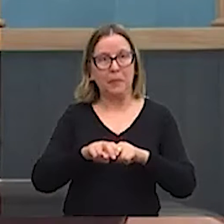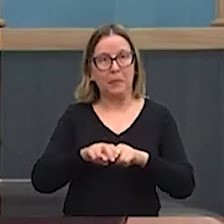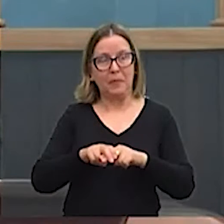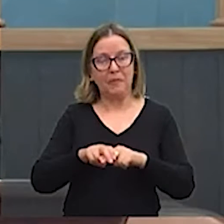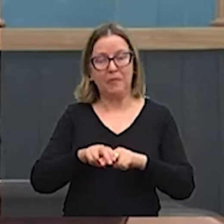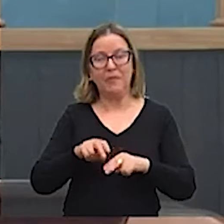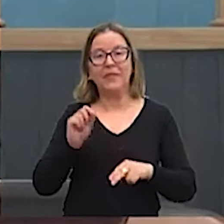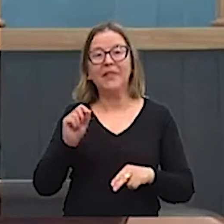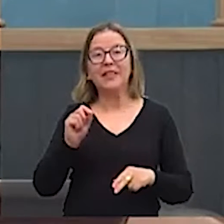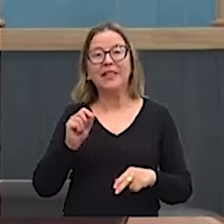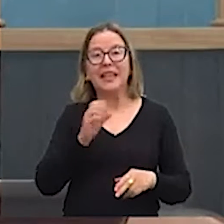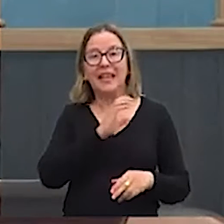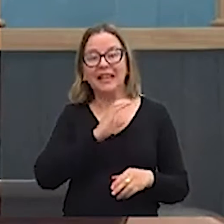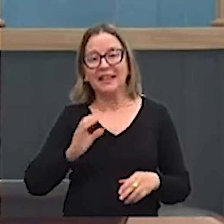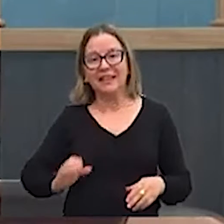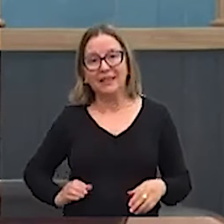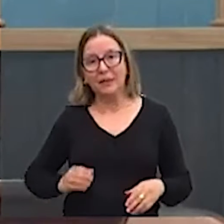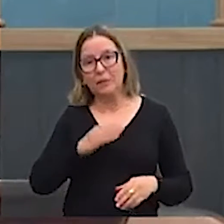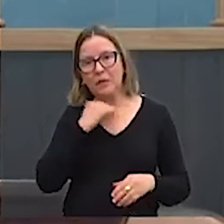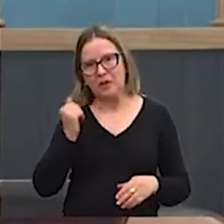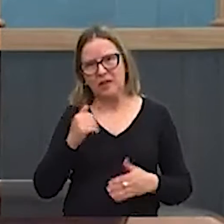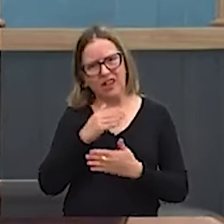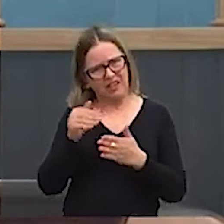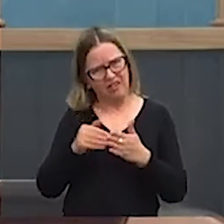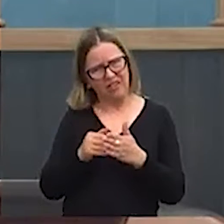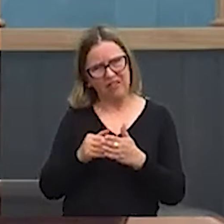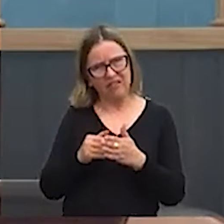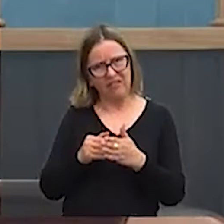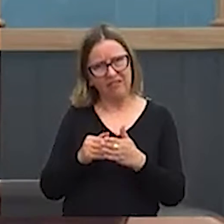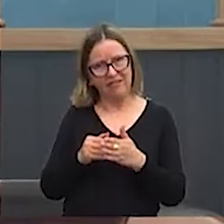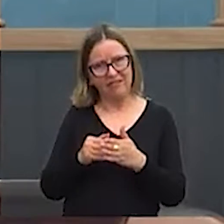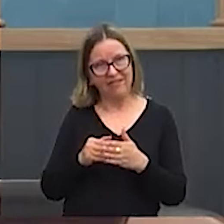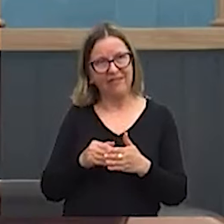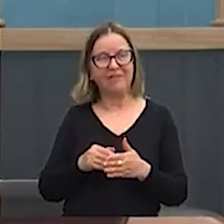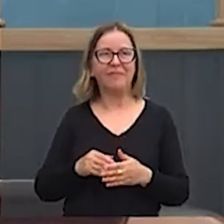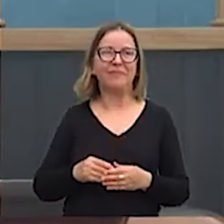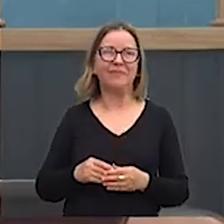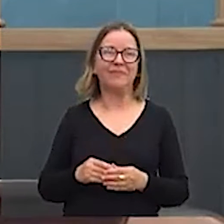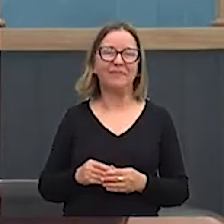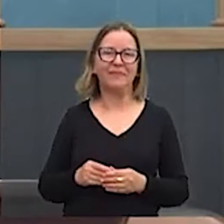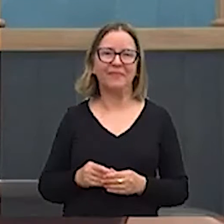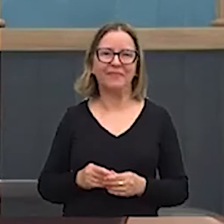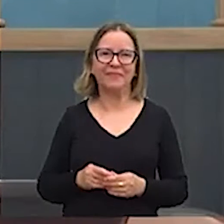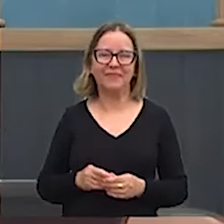Foram todos, sem exceção, ou todos sem distinção?